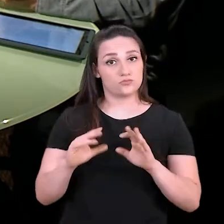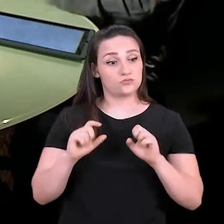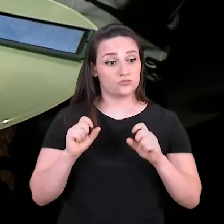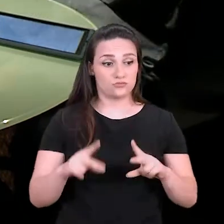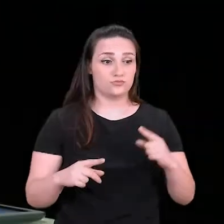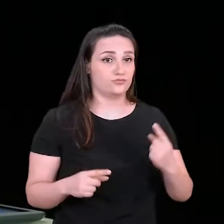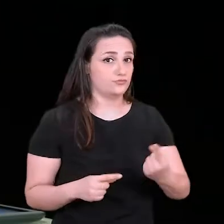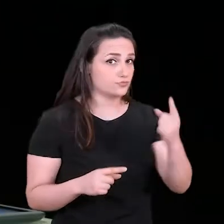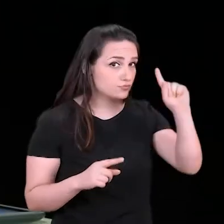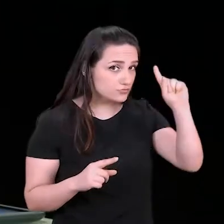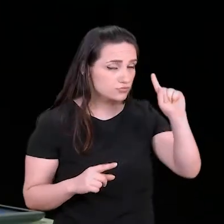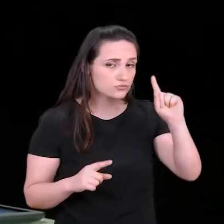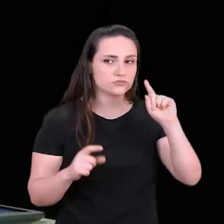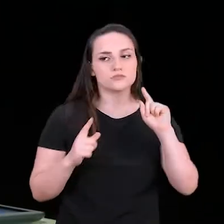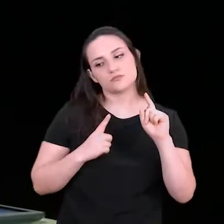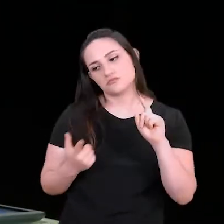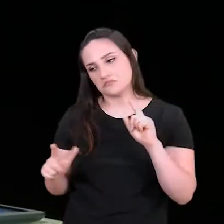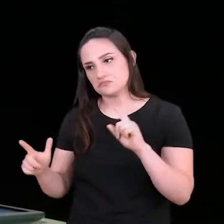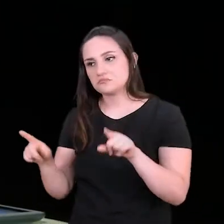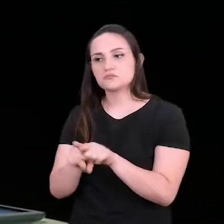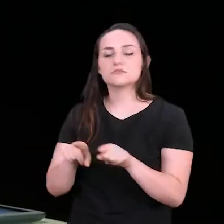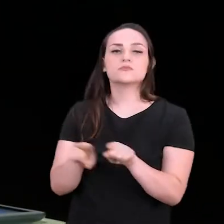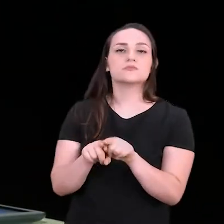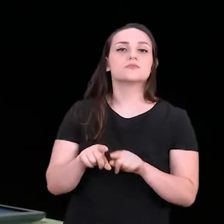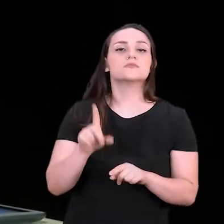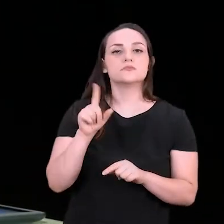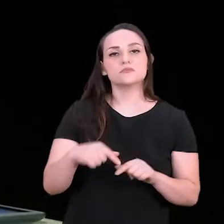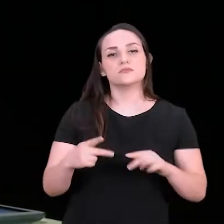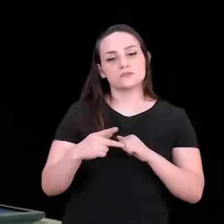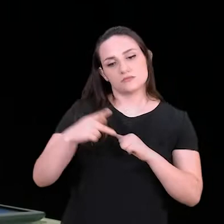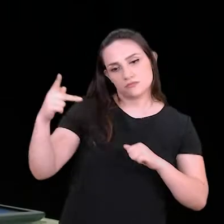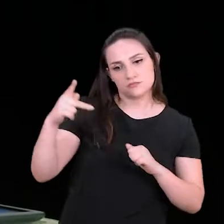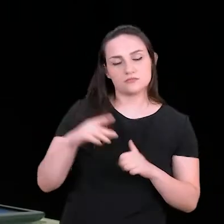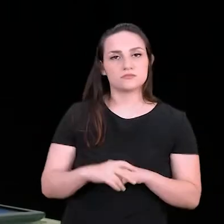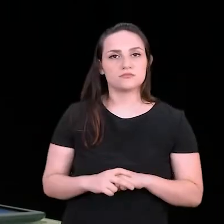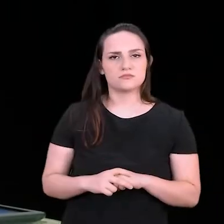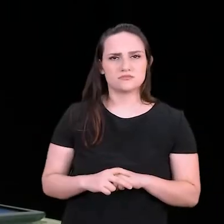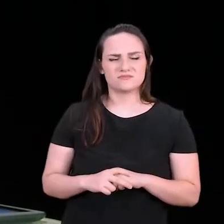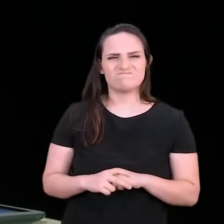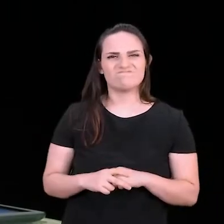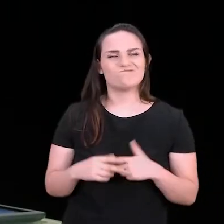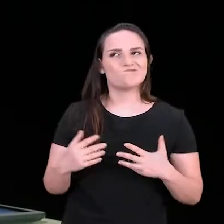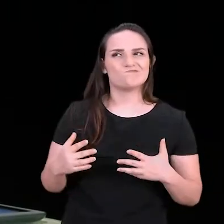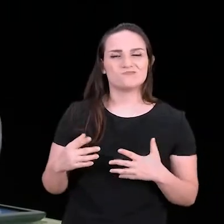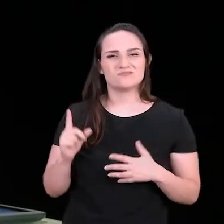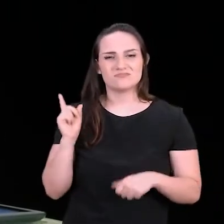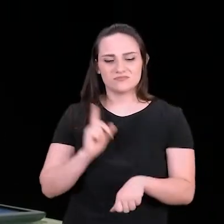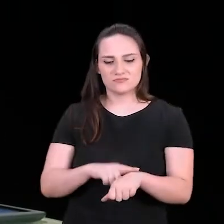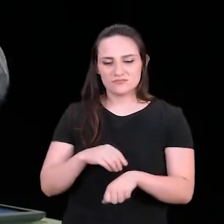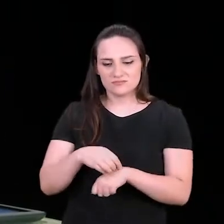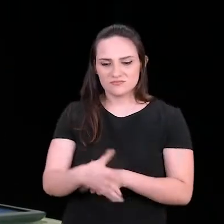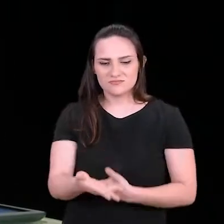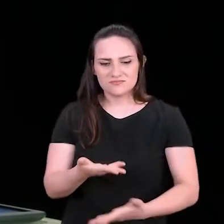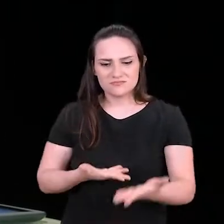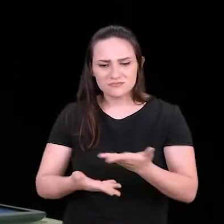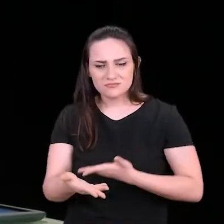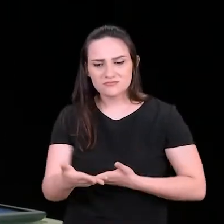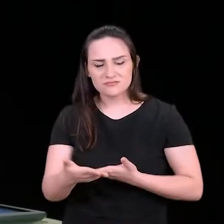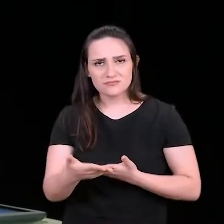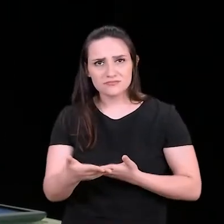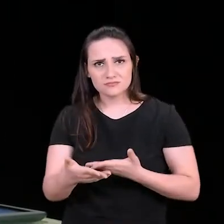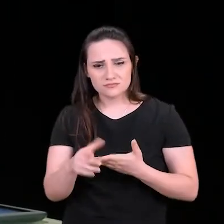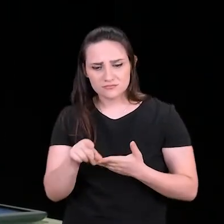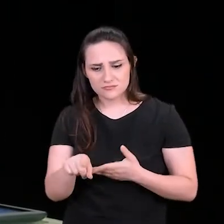isso especificamente, né, e tiveram outras situações também. No caso da pós-graduação, no momento em que você troca com os alunos